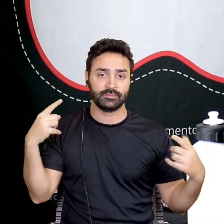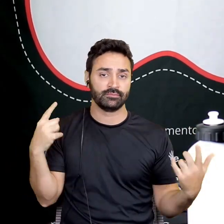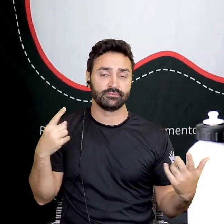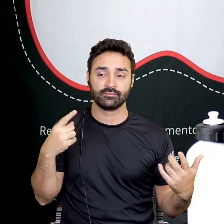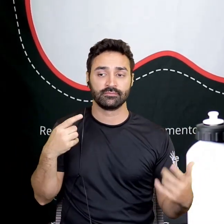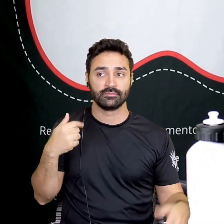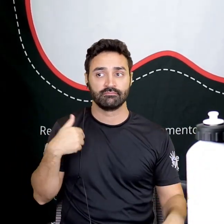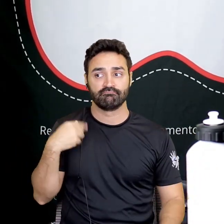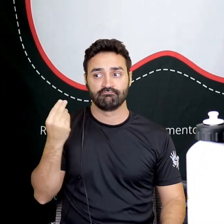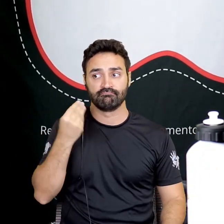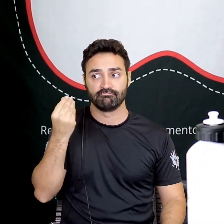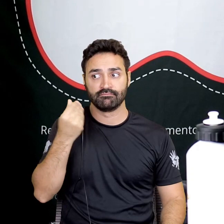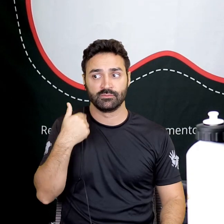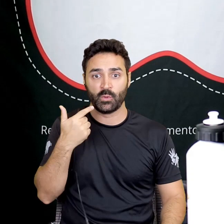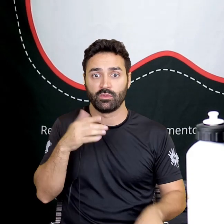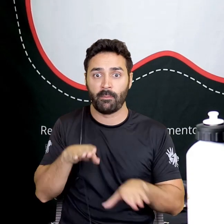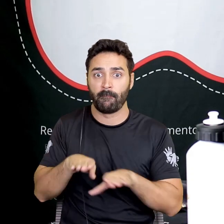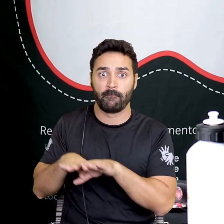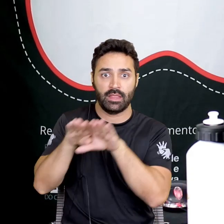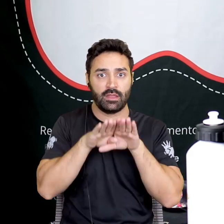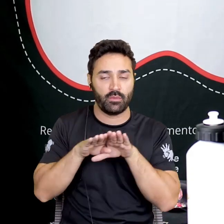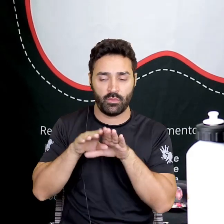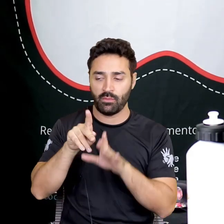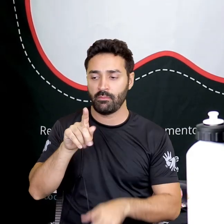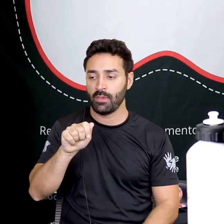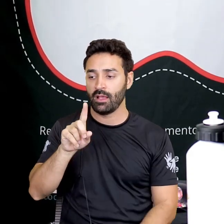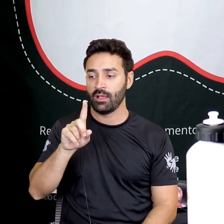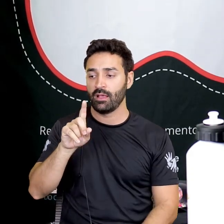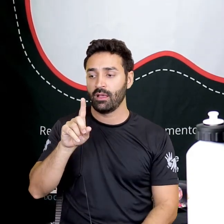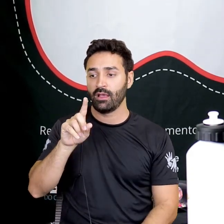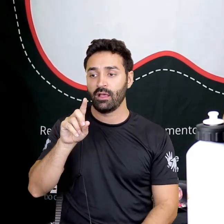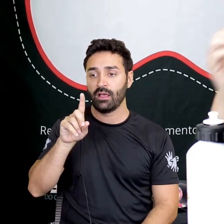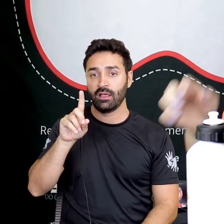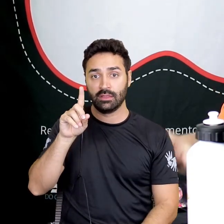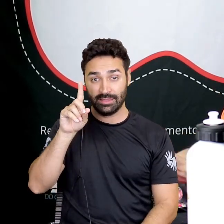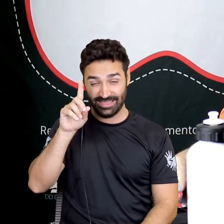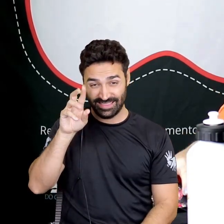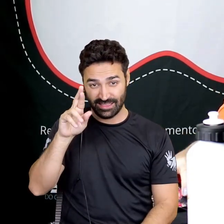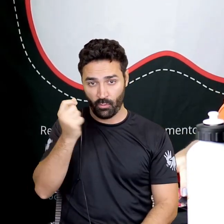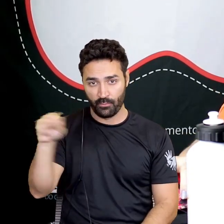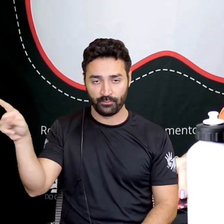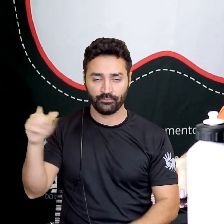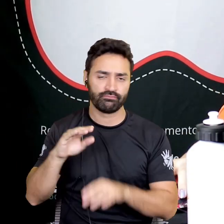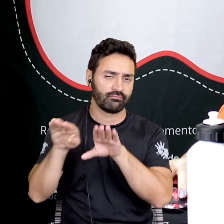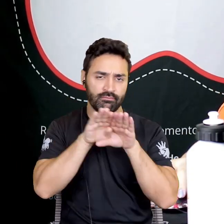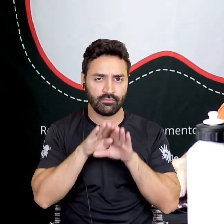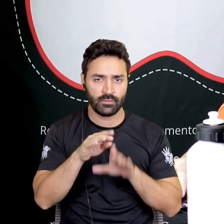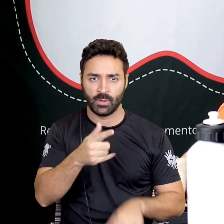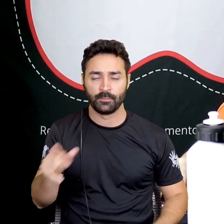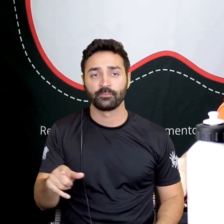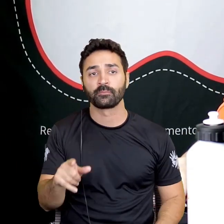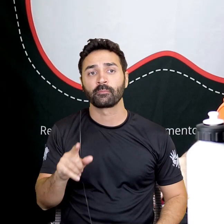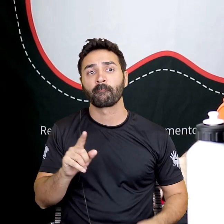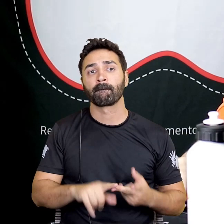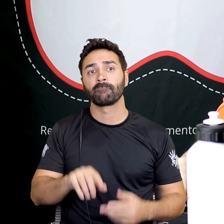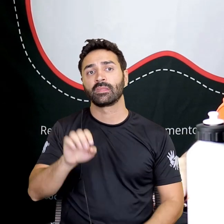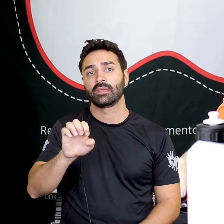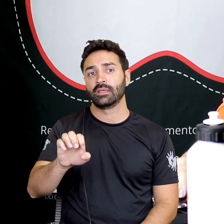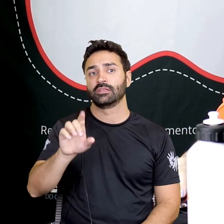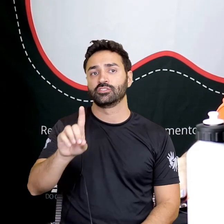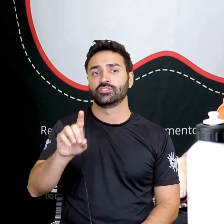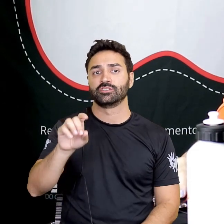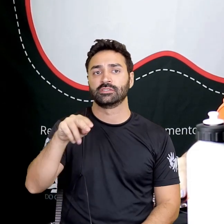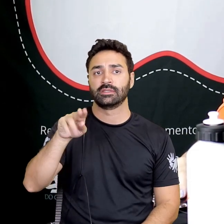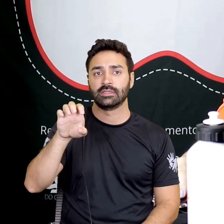gente estabelecer um padrão, certo? A próxima pessoa que eu vou chamar, Edines dos Santos.